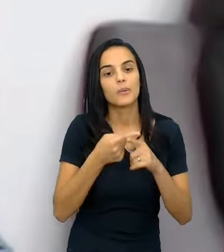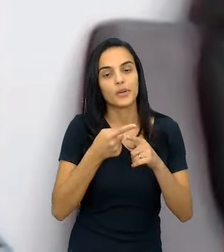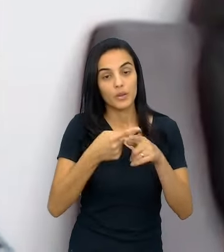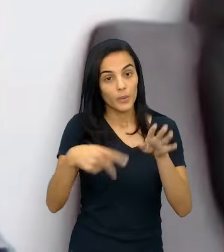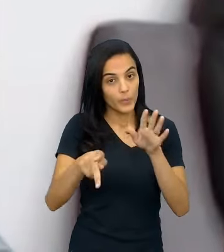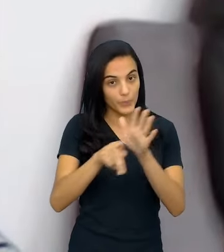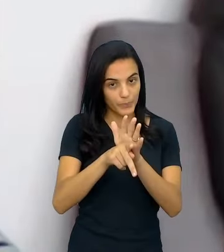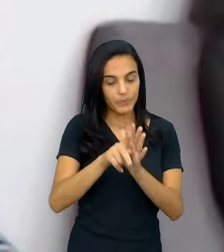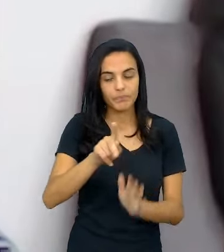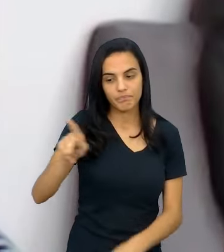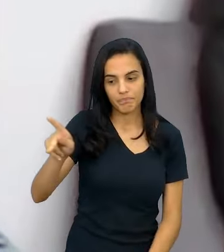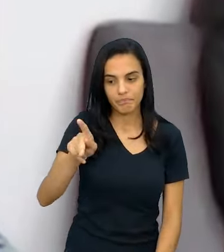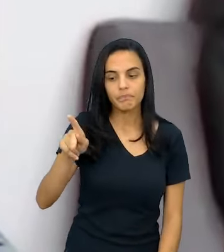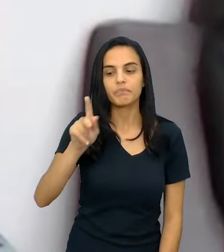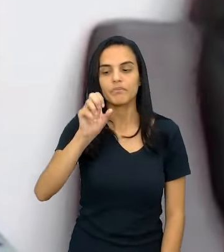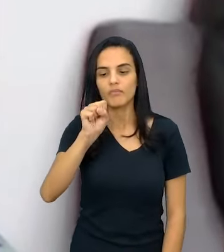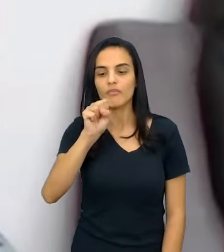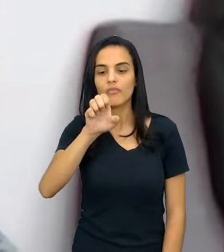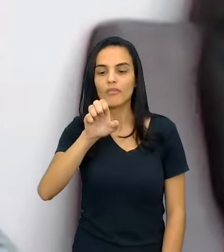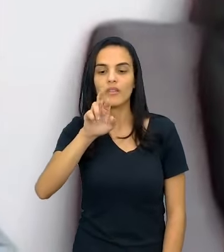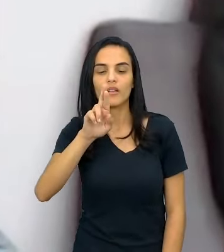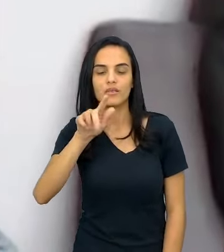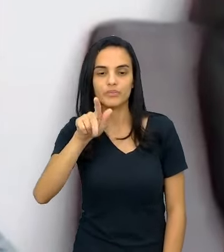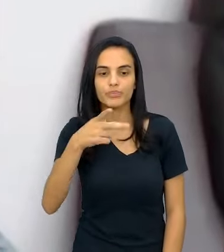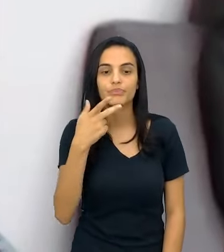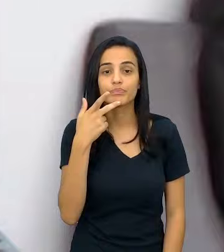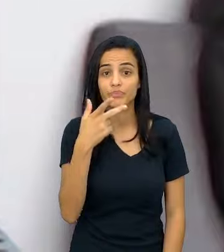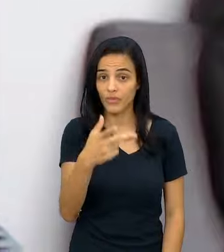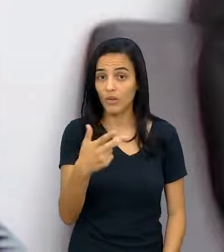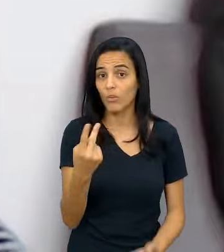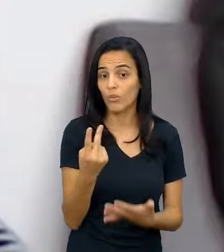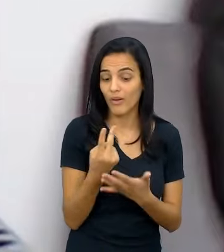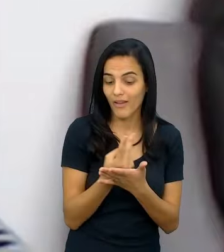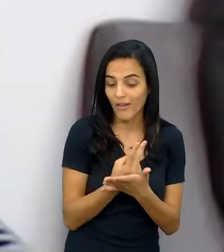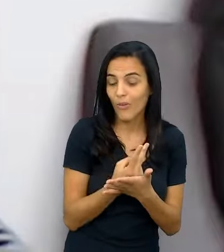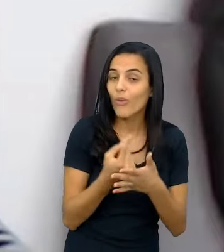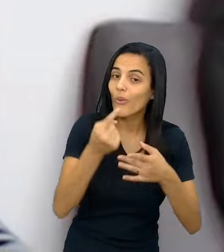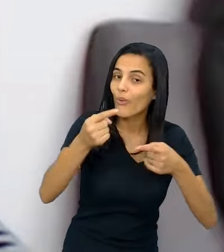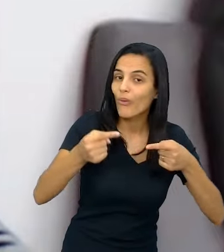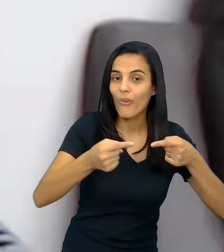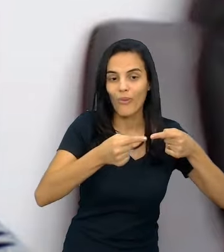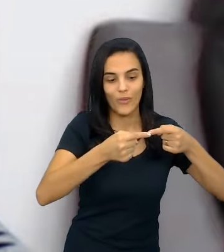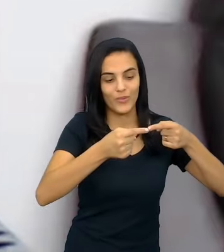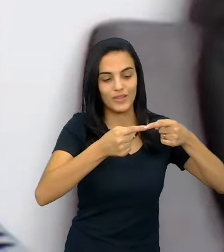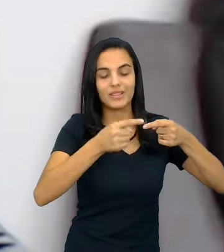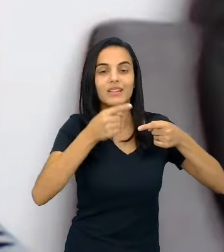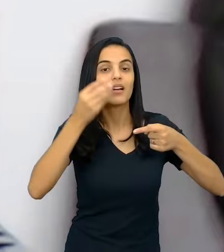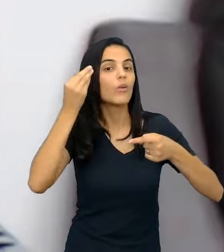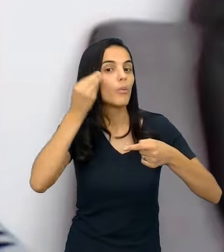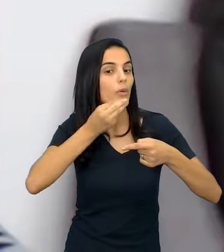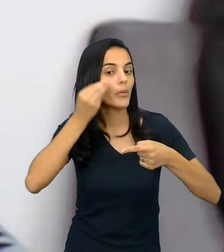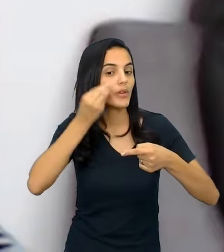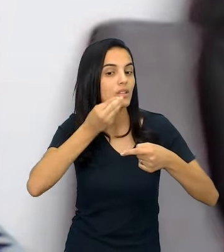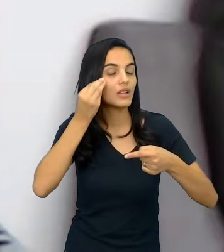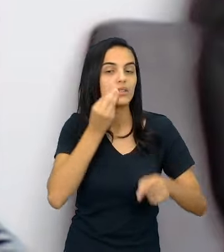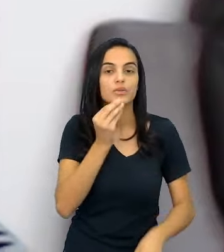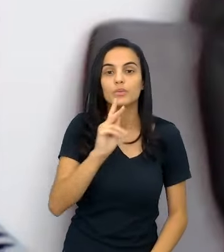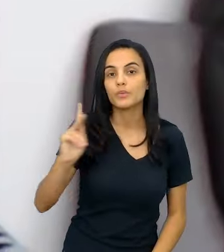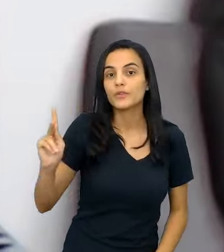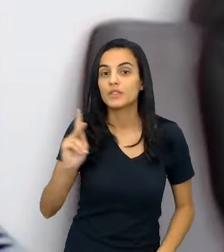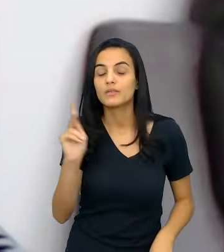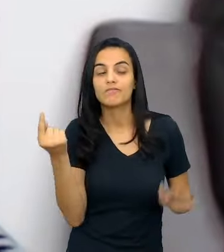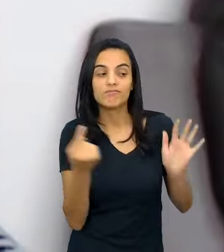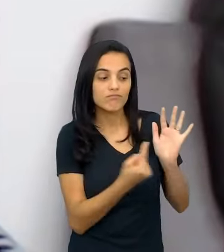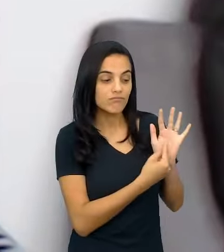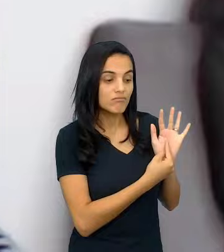próprio professor Sérgio ele fala aqui, o erro constitui numa oportunidade para o professor mostrar